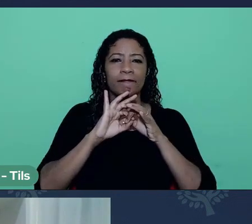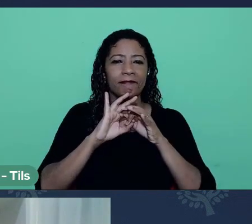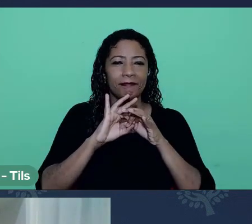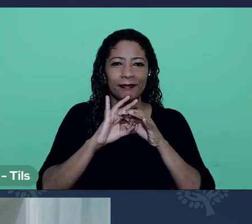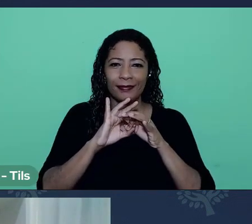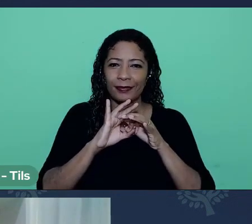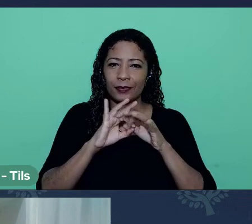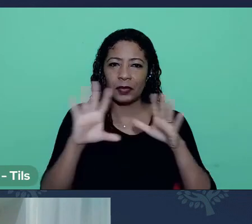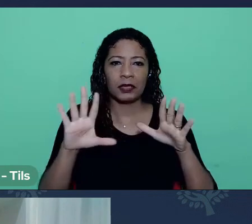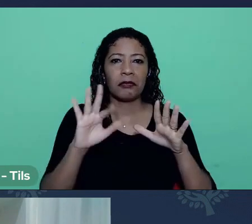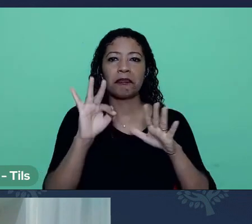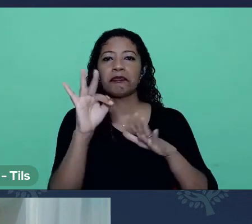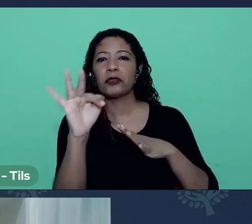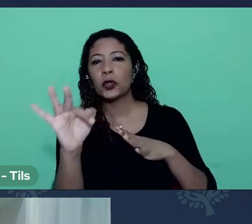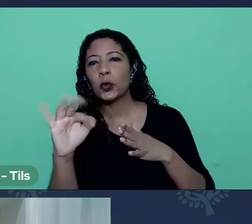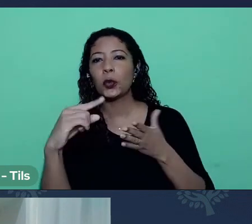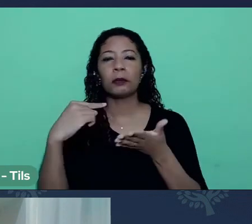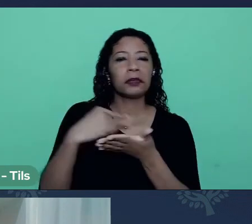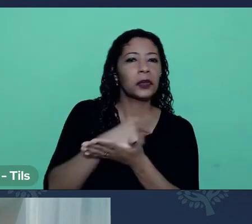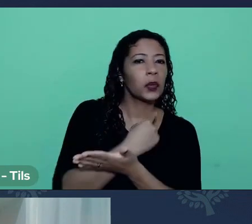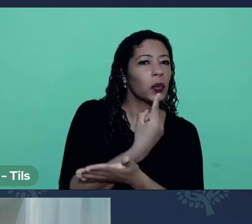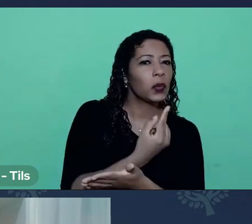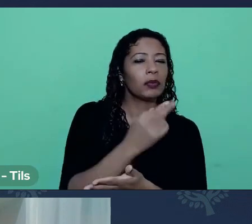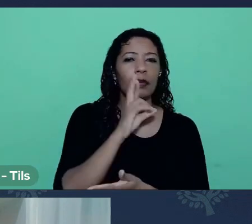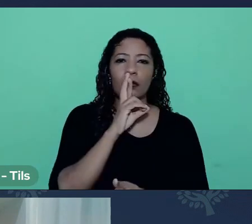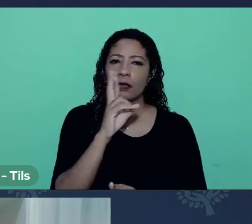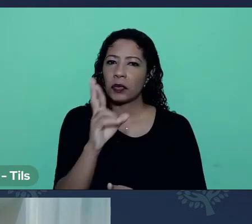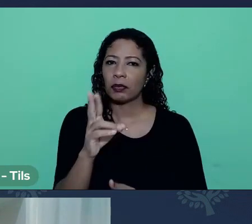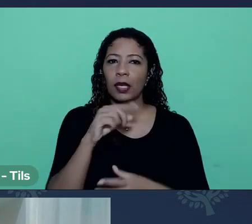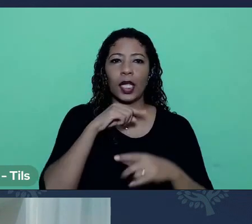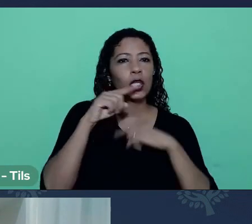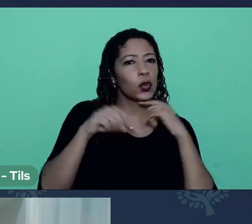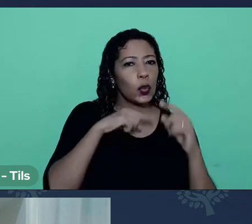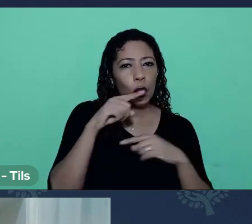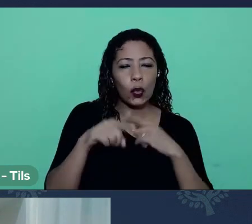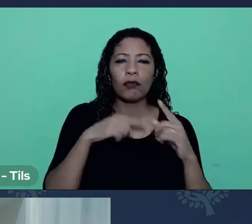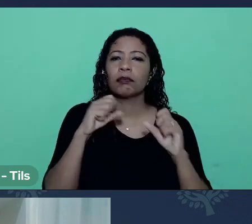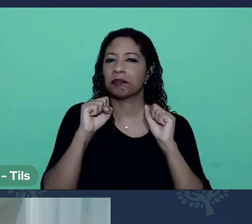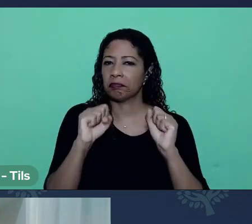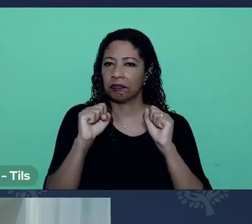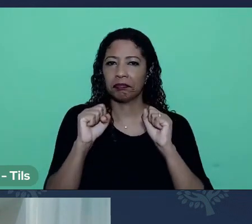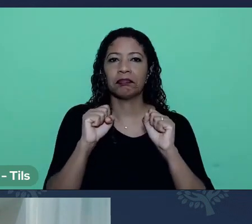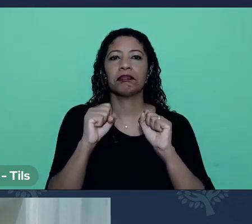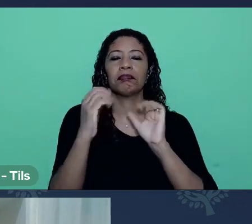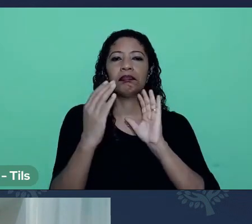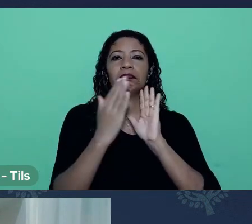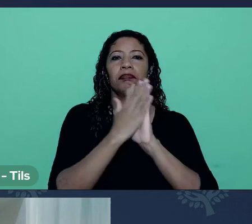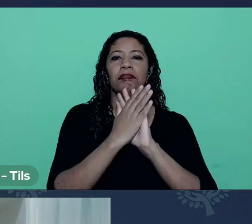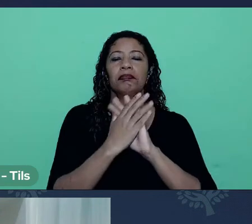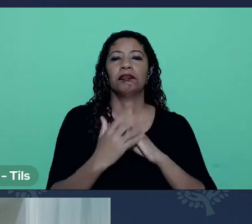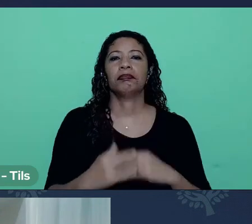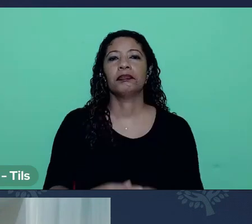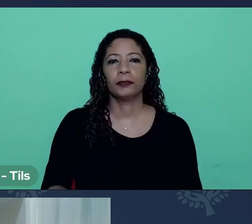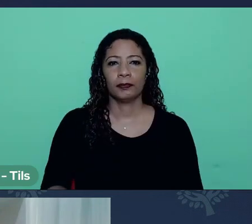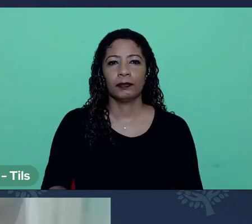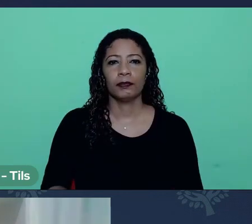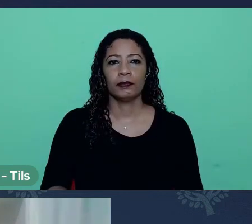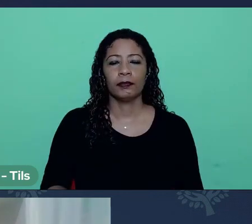para, posteriormente, responder a perguntas, tirar dúvidas e, eventualmente, também no